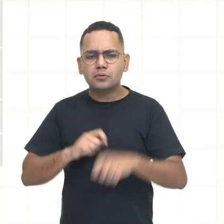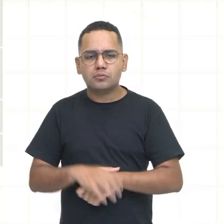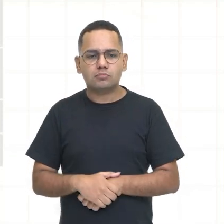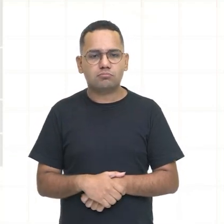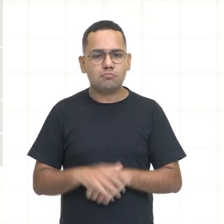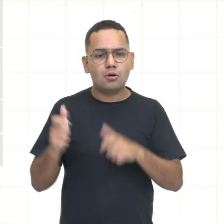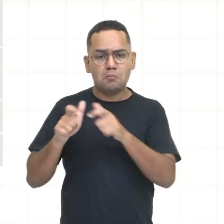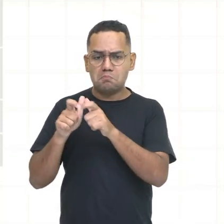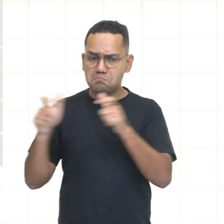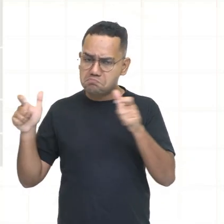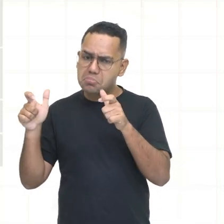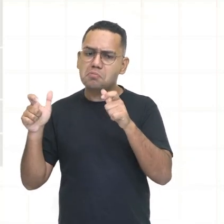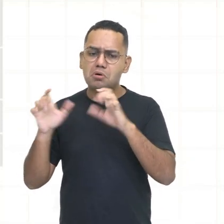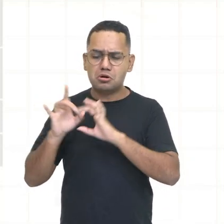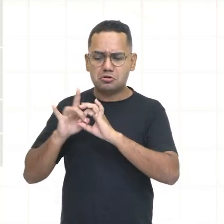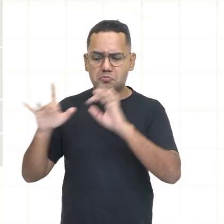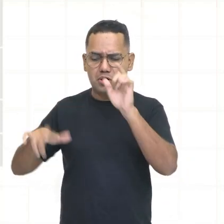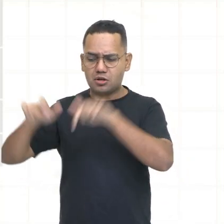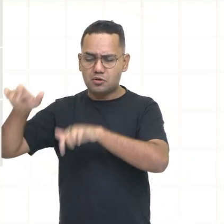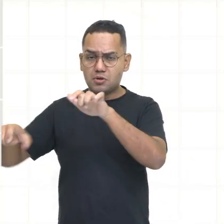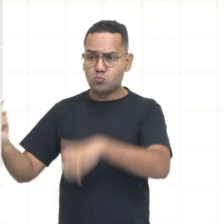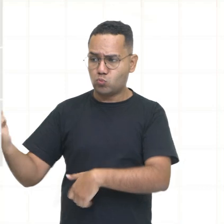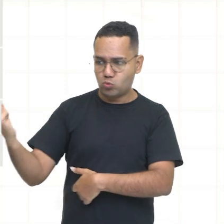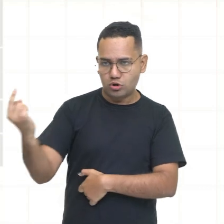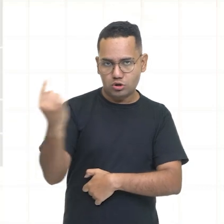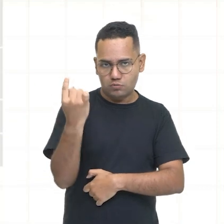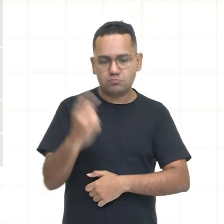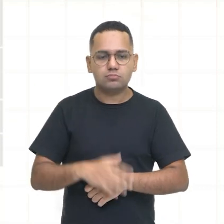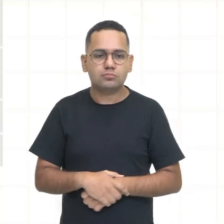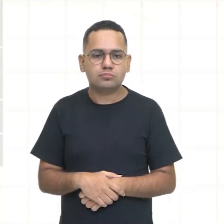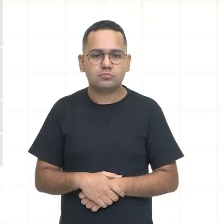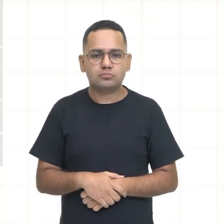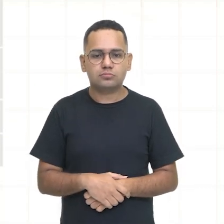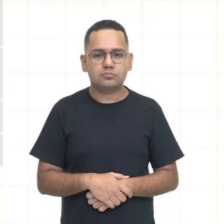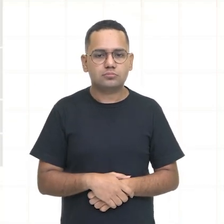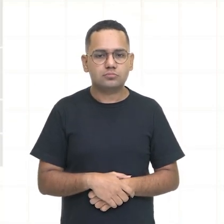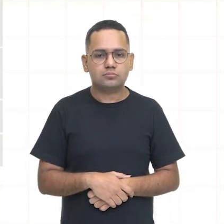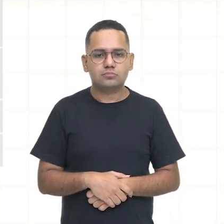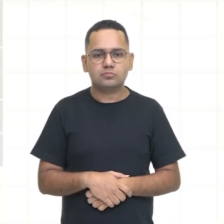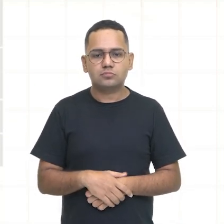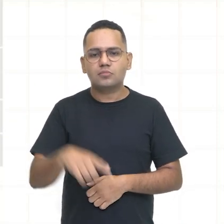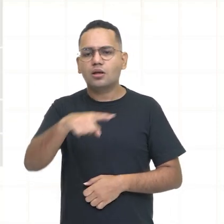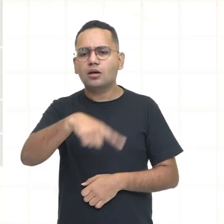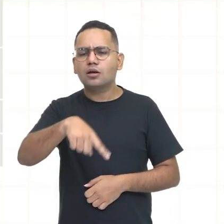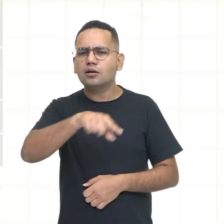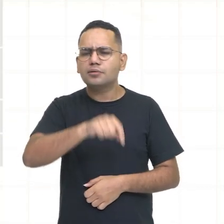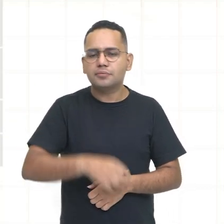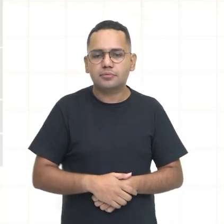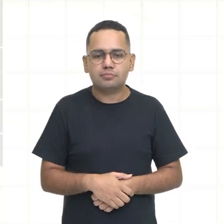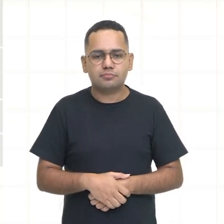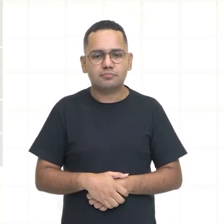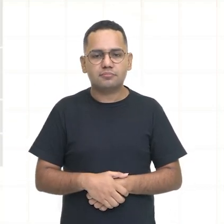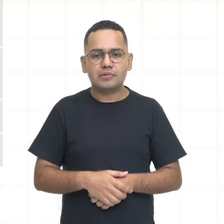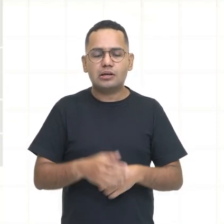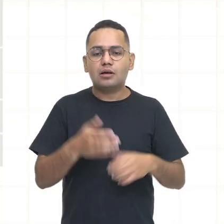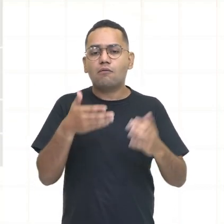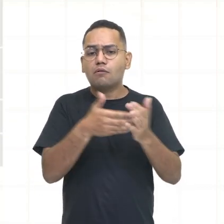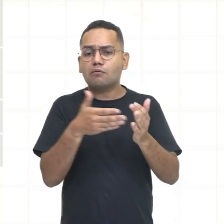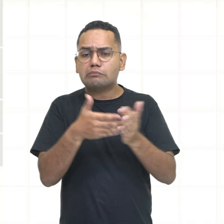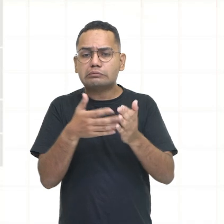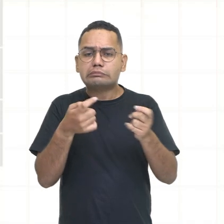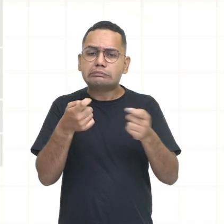individuais, de outro lado, os integralistas estavam ali querendo limite para